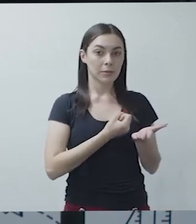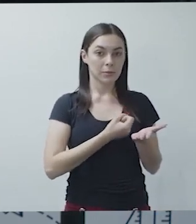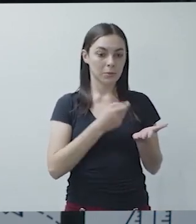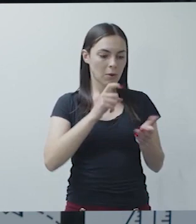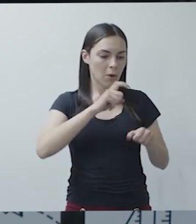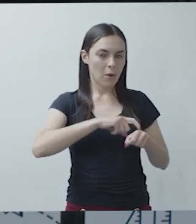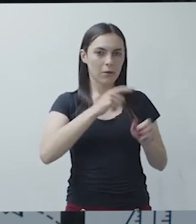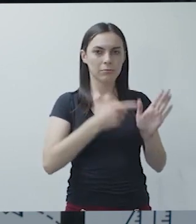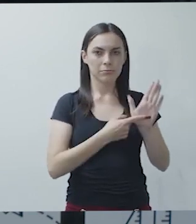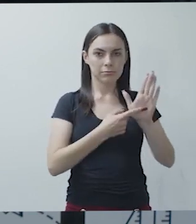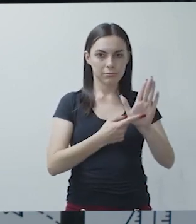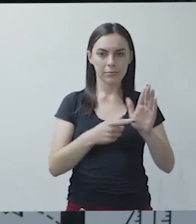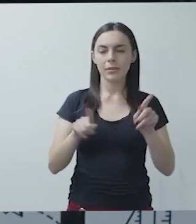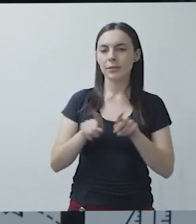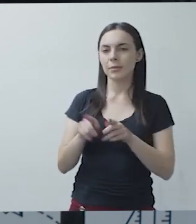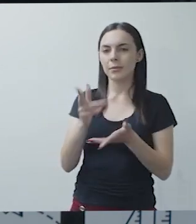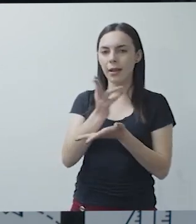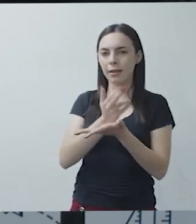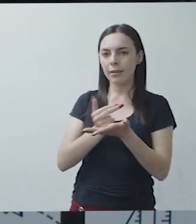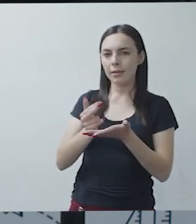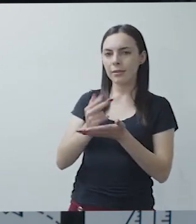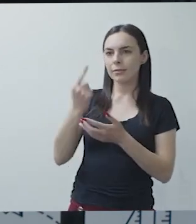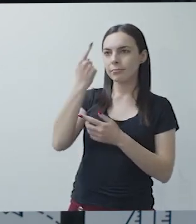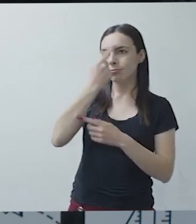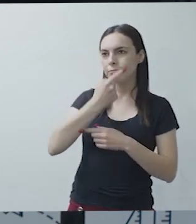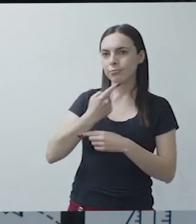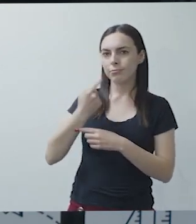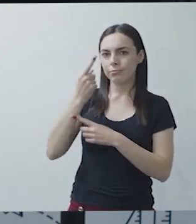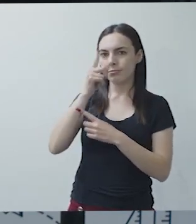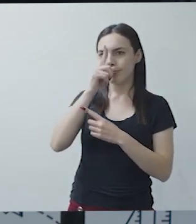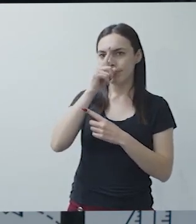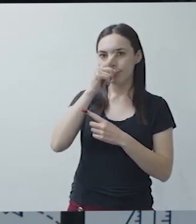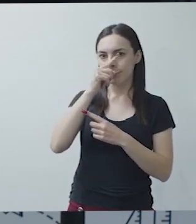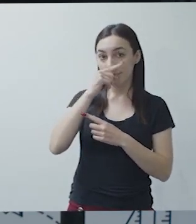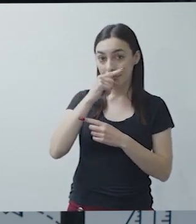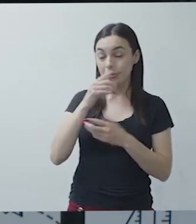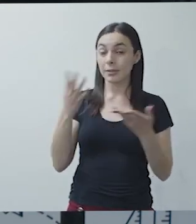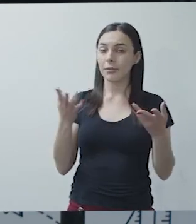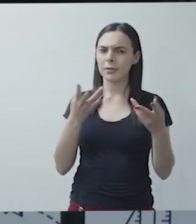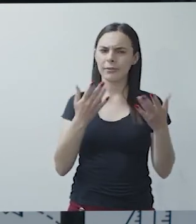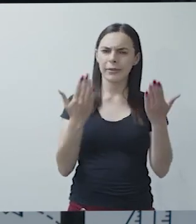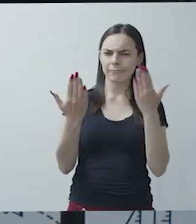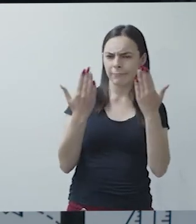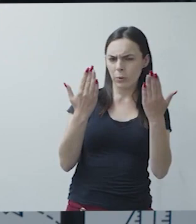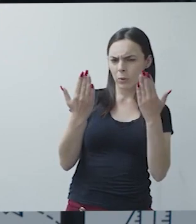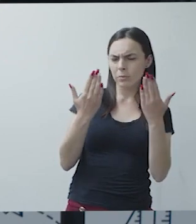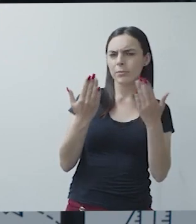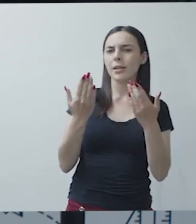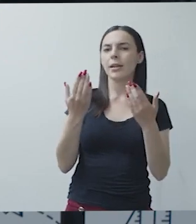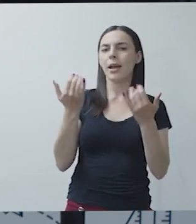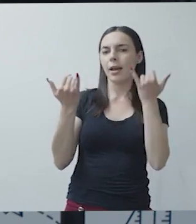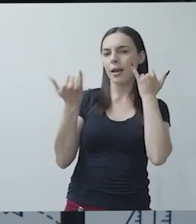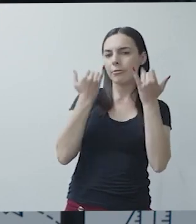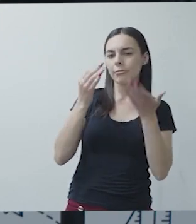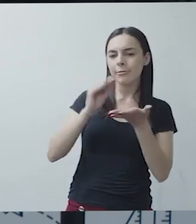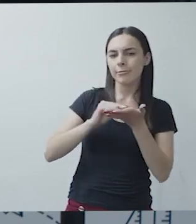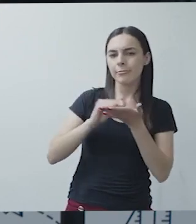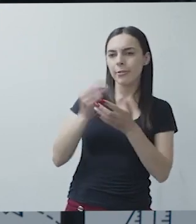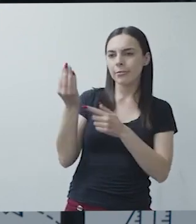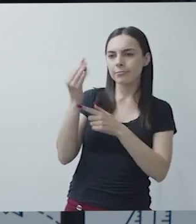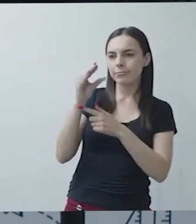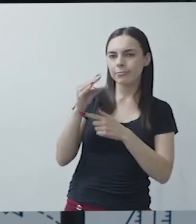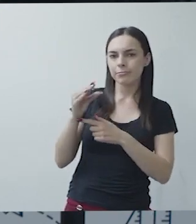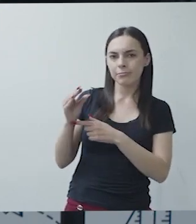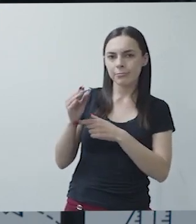o desenho do relógio analógico, né? Então, vocês vão observar aqui e completar ali com o ponteiro pequeno indicando as